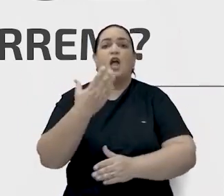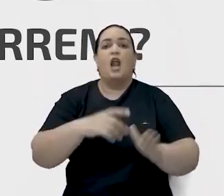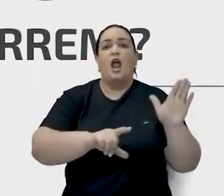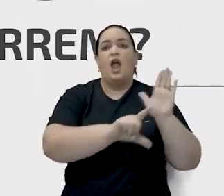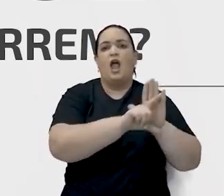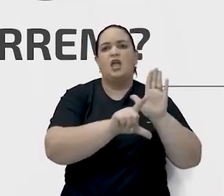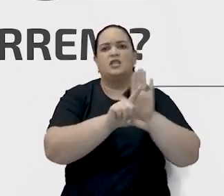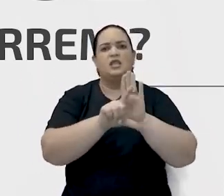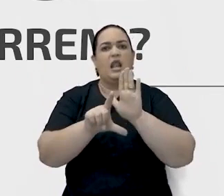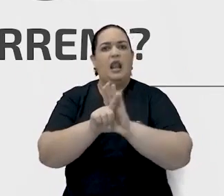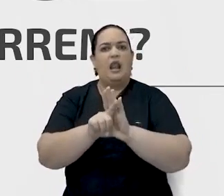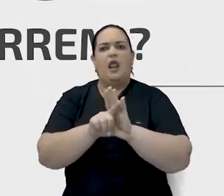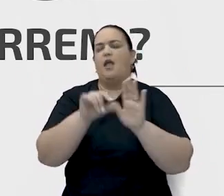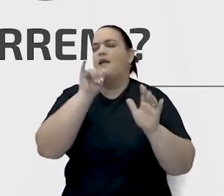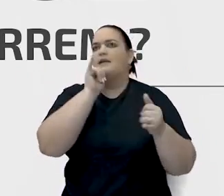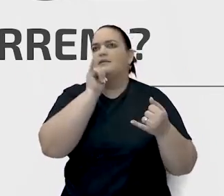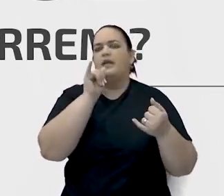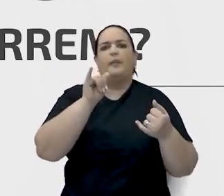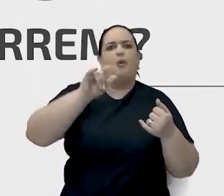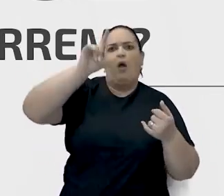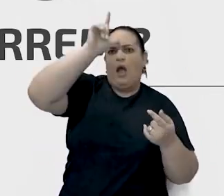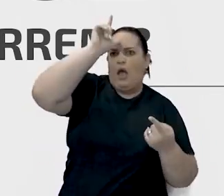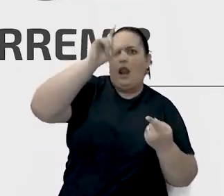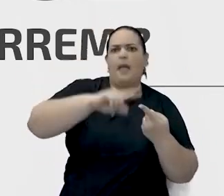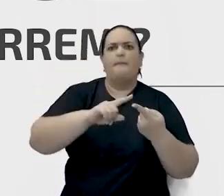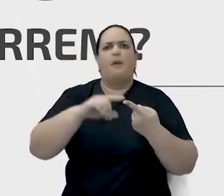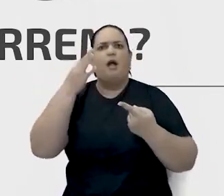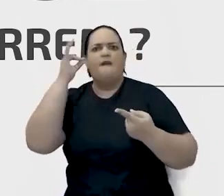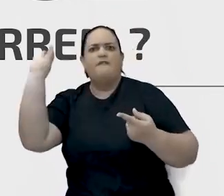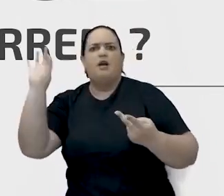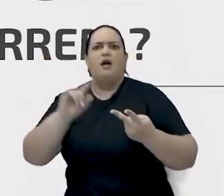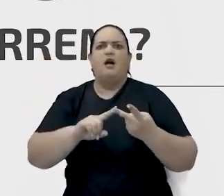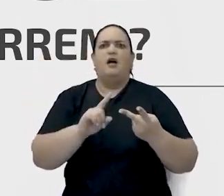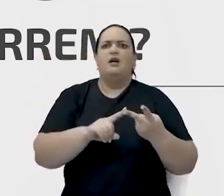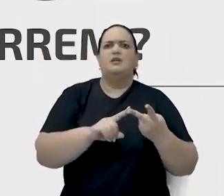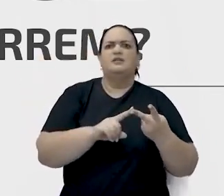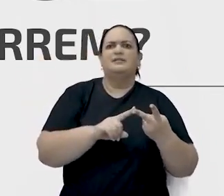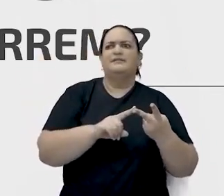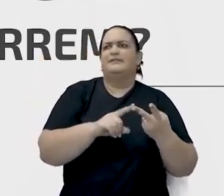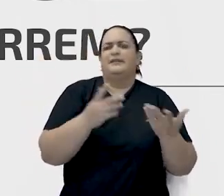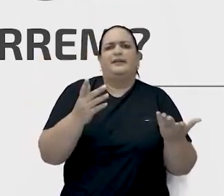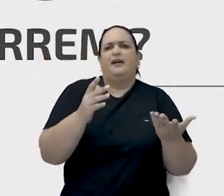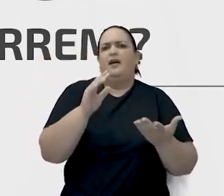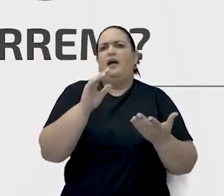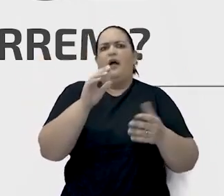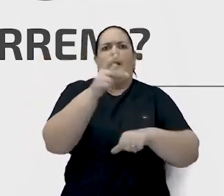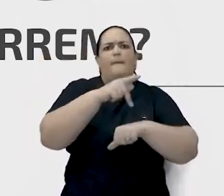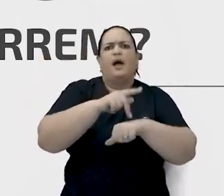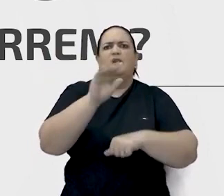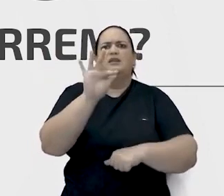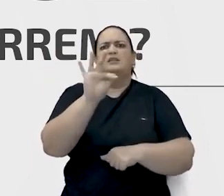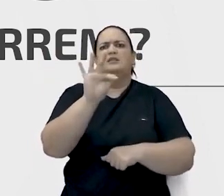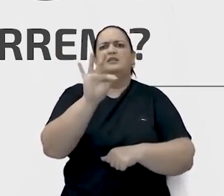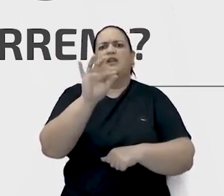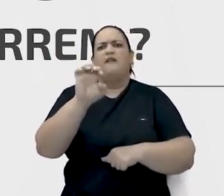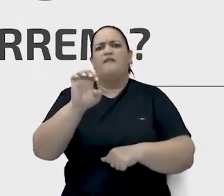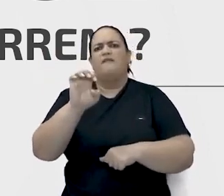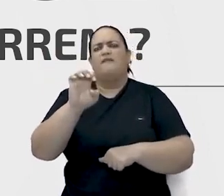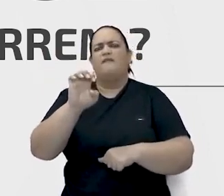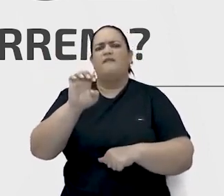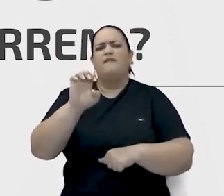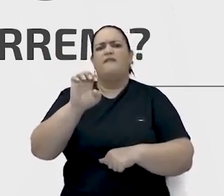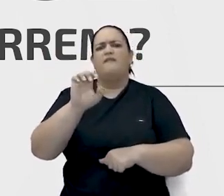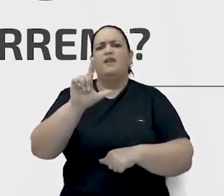como Alemanha, França, Índia, Filipinas, Rússia, enfim. O